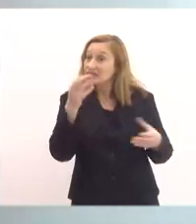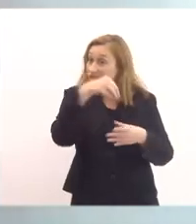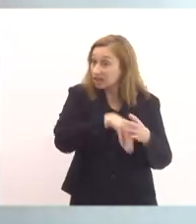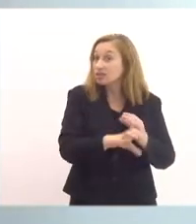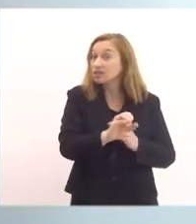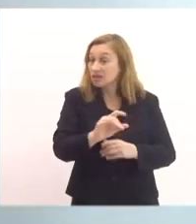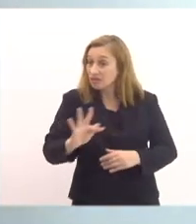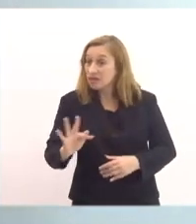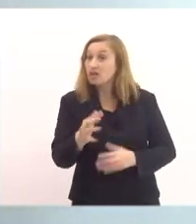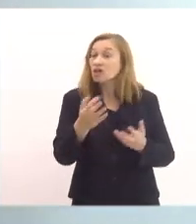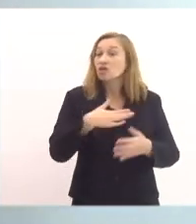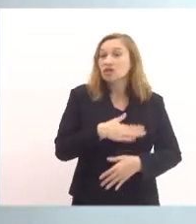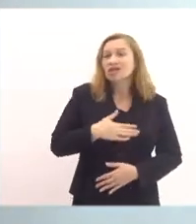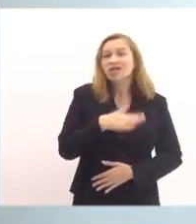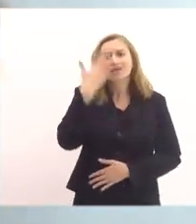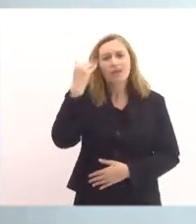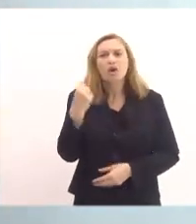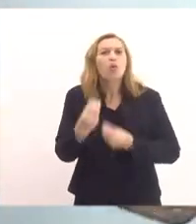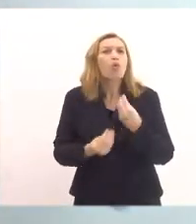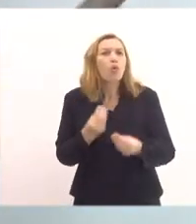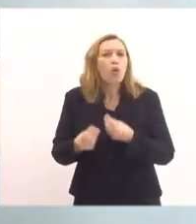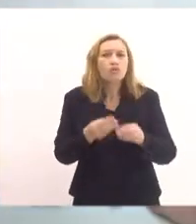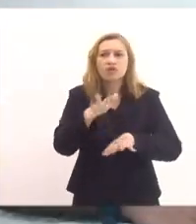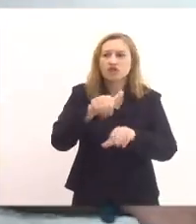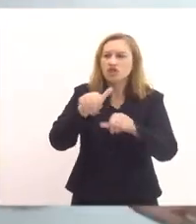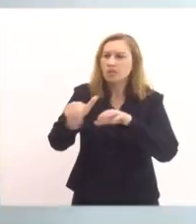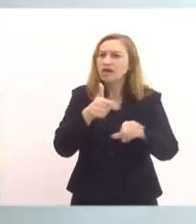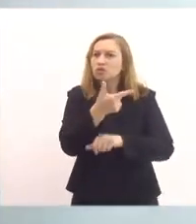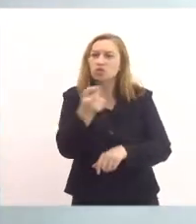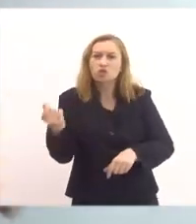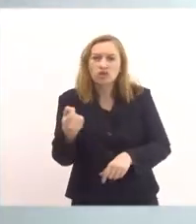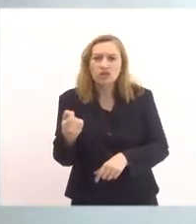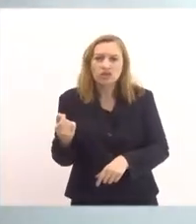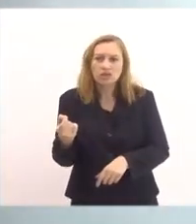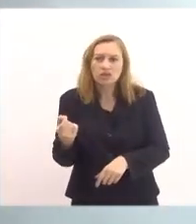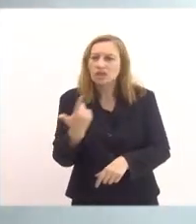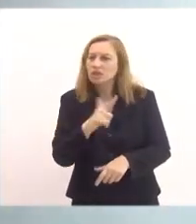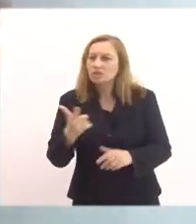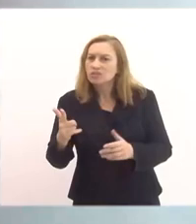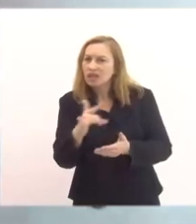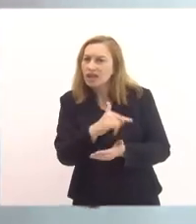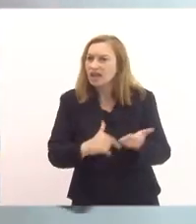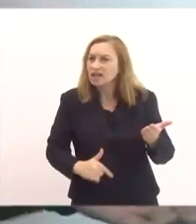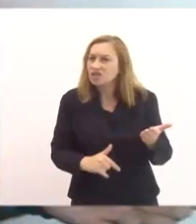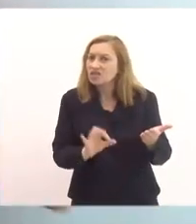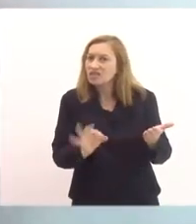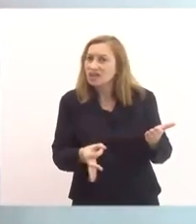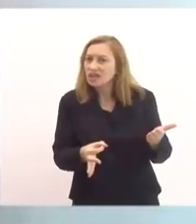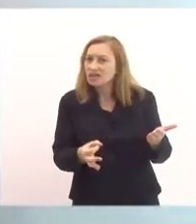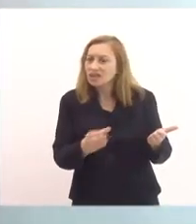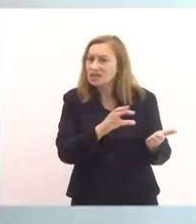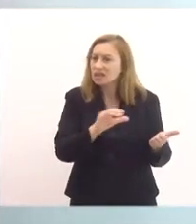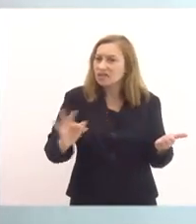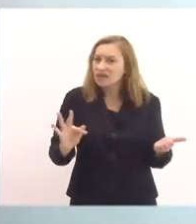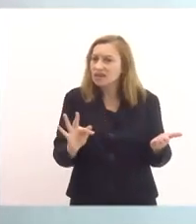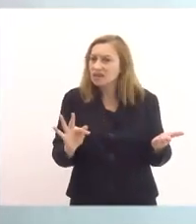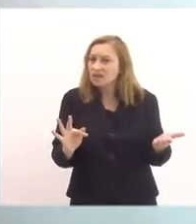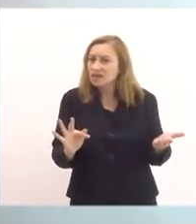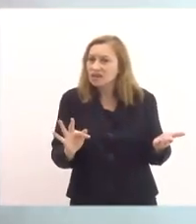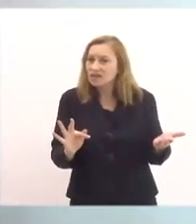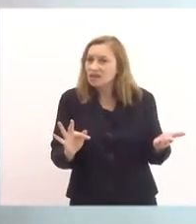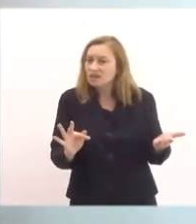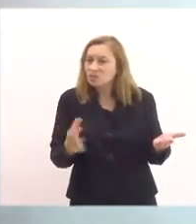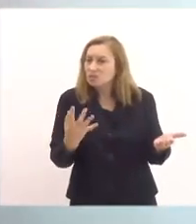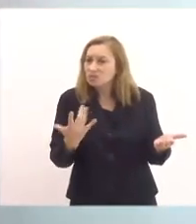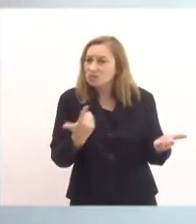assim, gostaria de saber como foram convocados esses 200 sem uma listagem, já que a Funcefet não